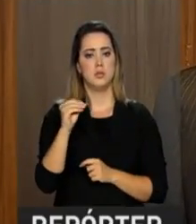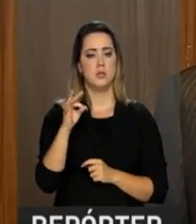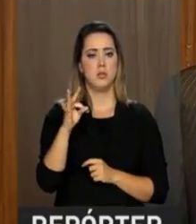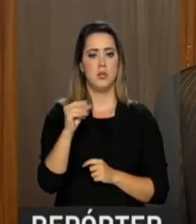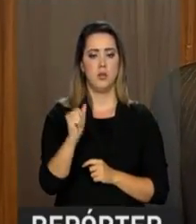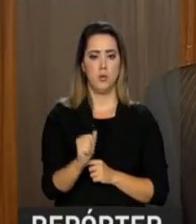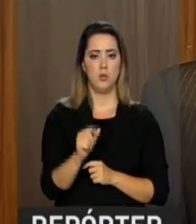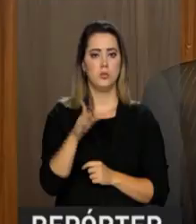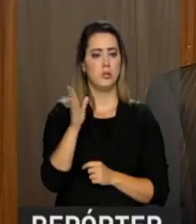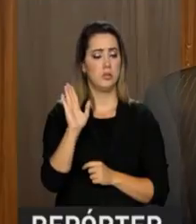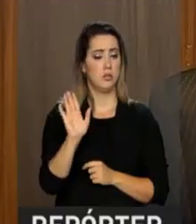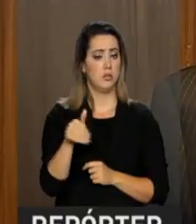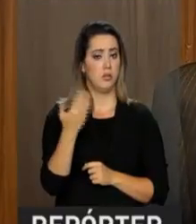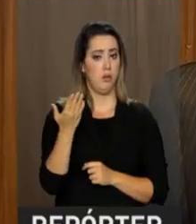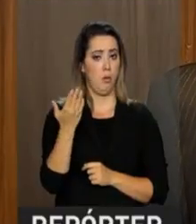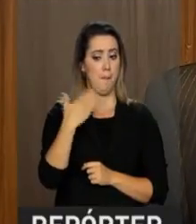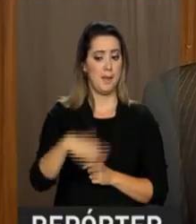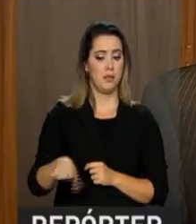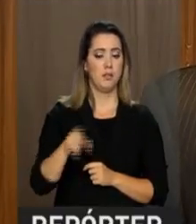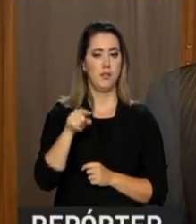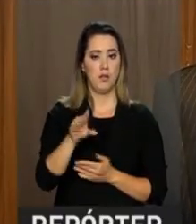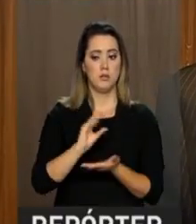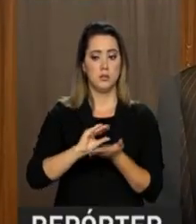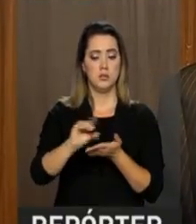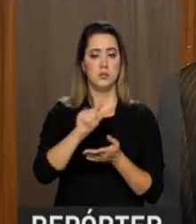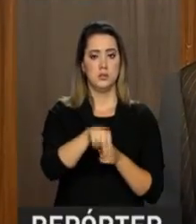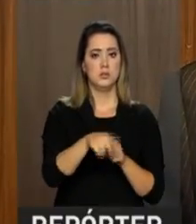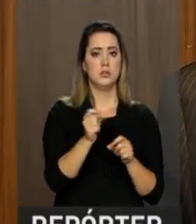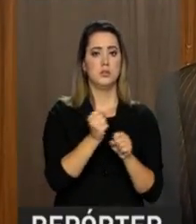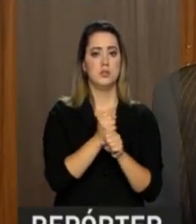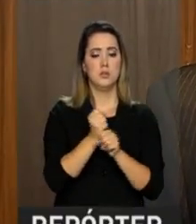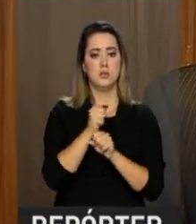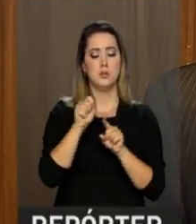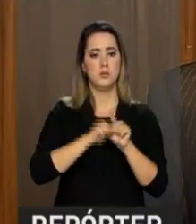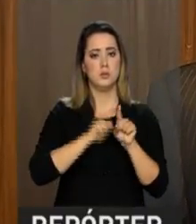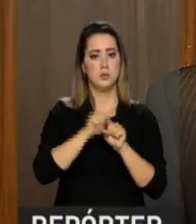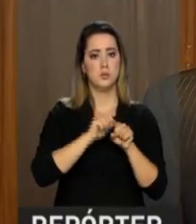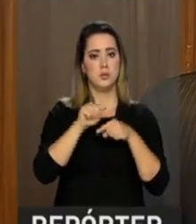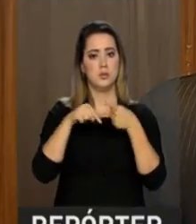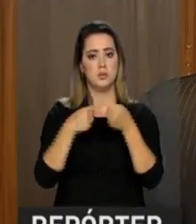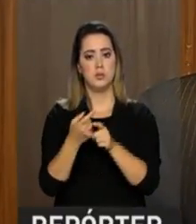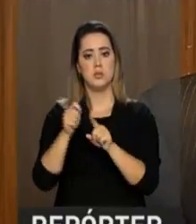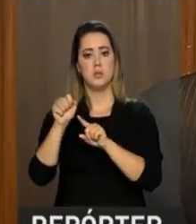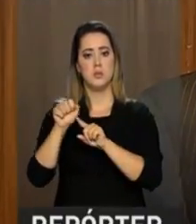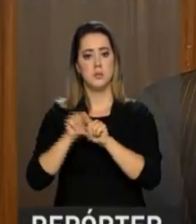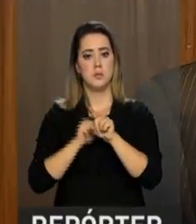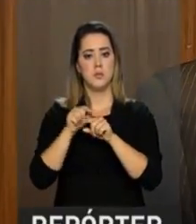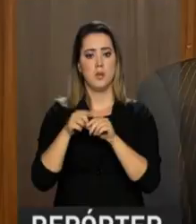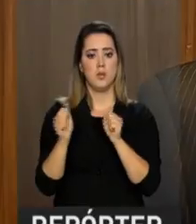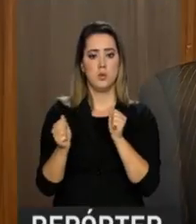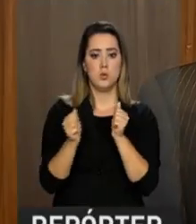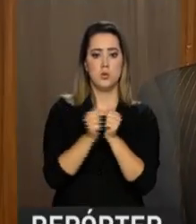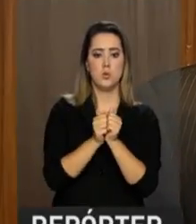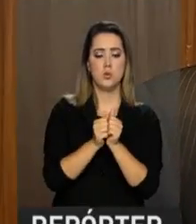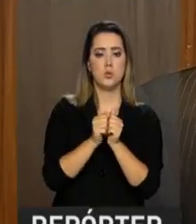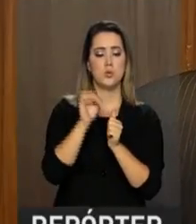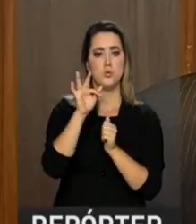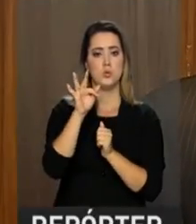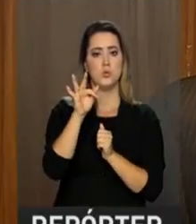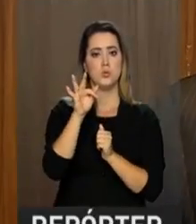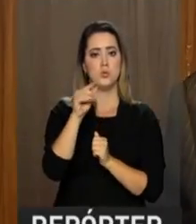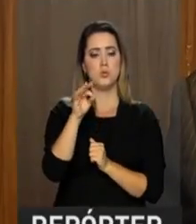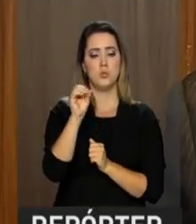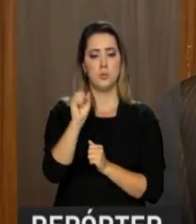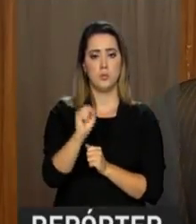Então, metade até o final desse mês será acreditado nessas contas e a outra metade se incorpora ao patrimônio do fundo e